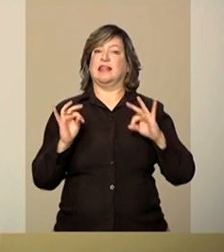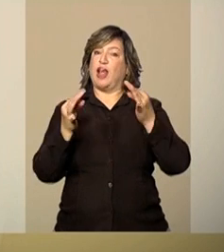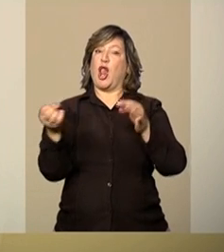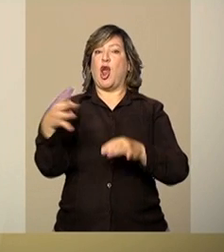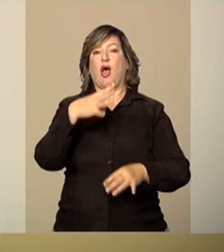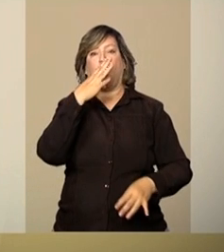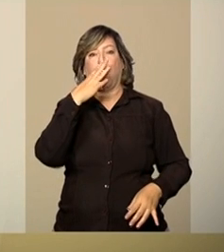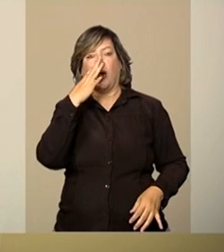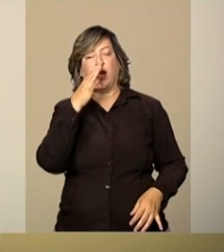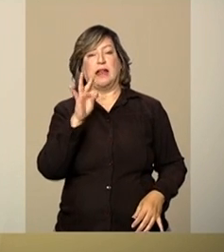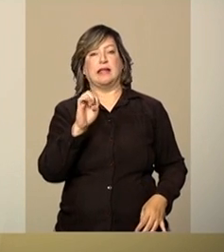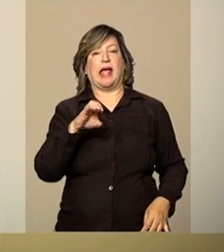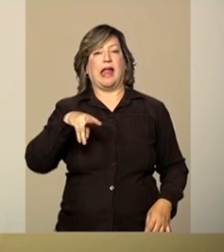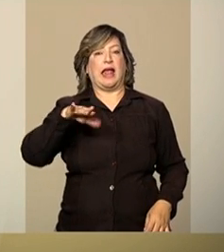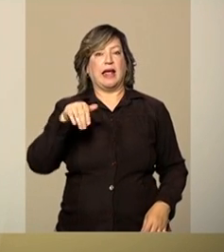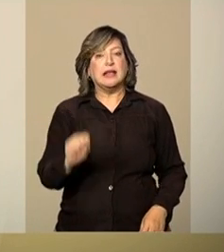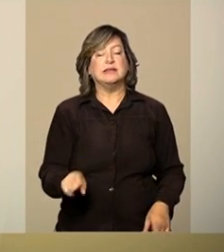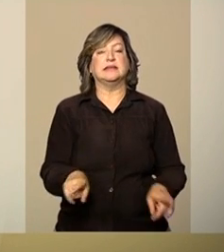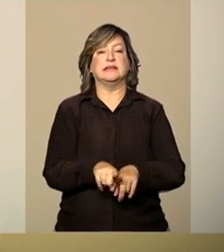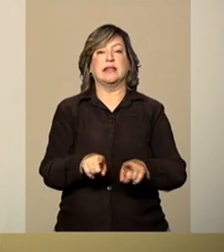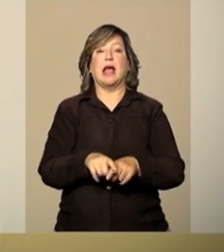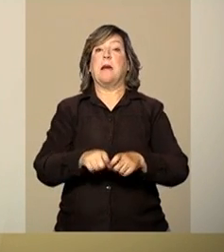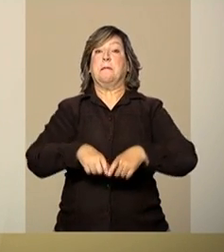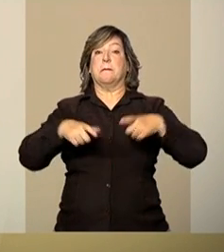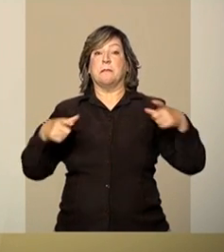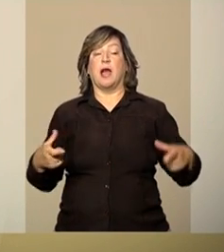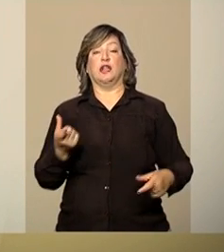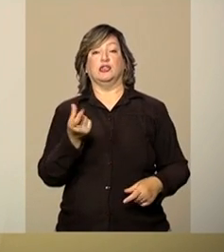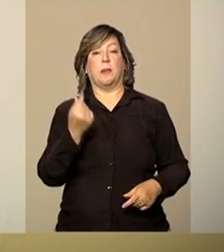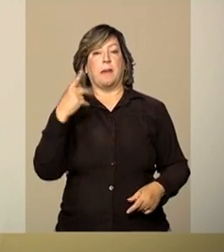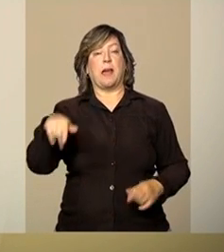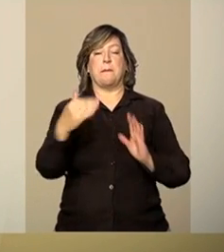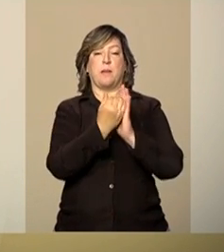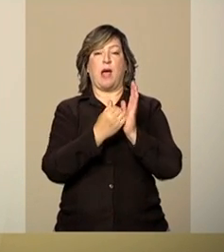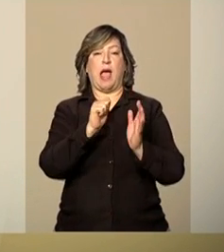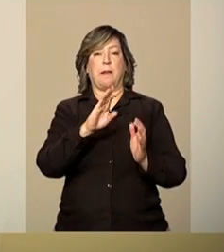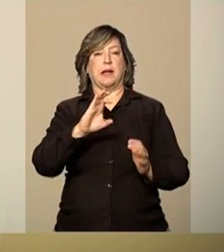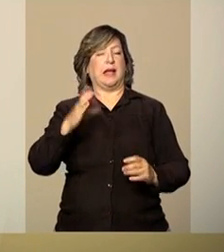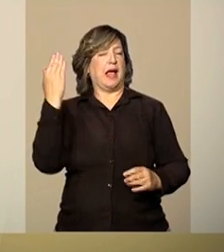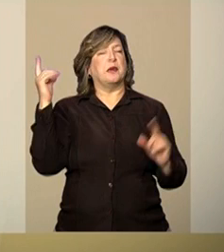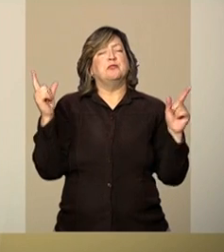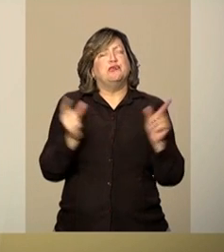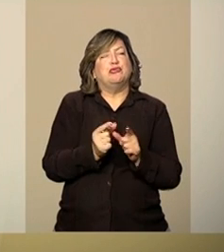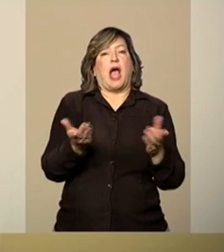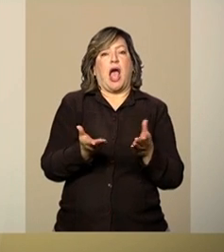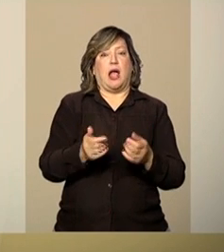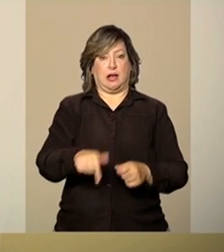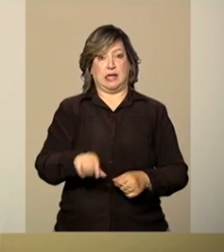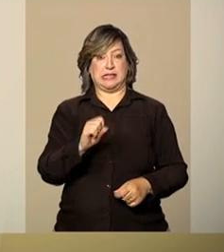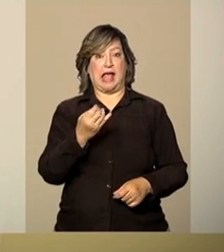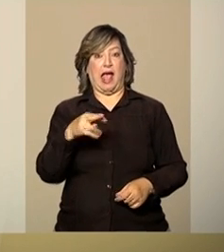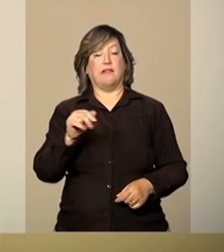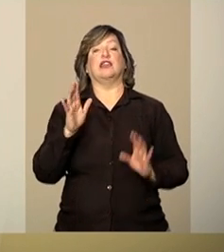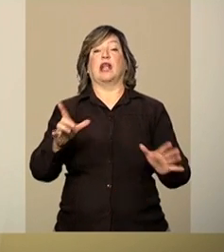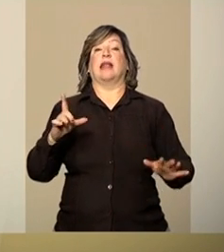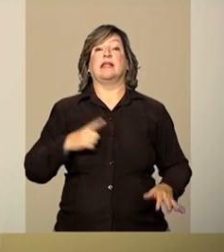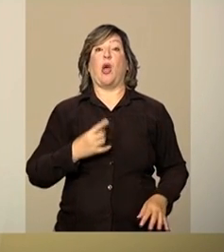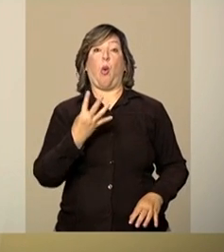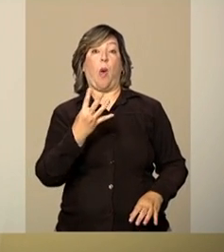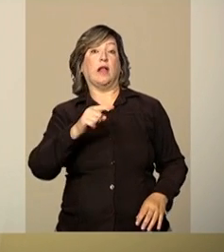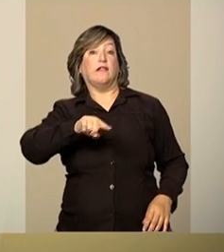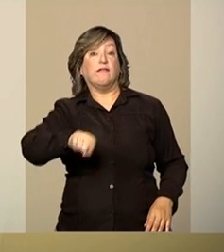também ampliado os recursos para o programa ABC que começou pequenininho e nesta safra já tem